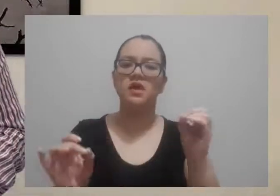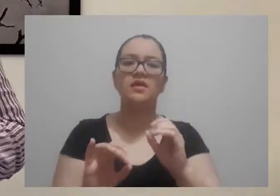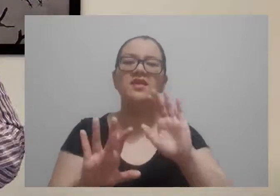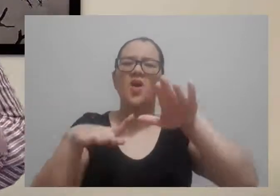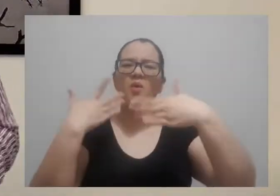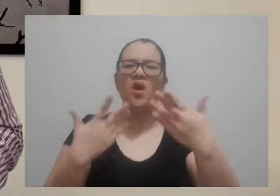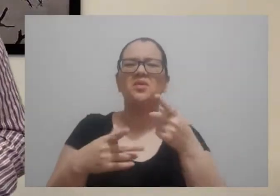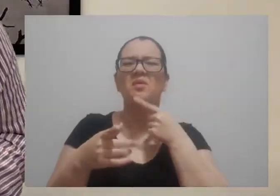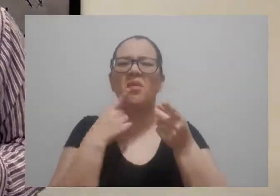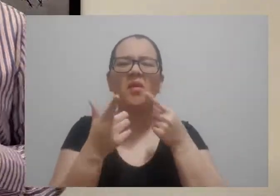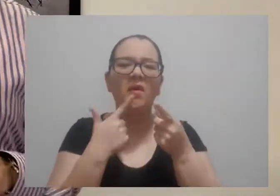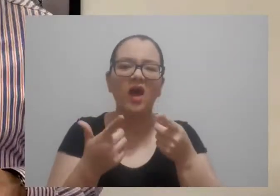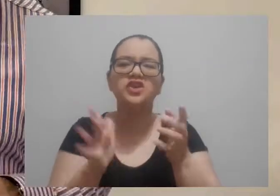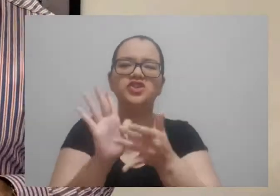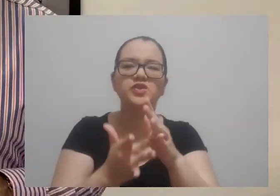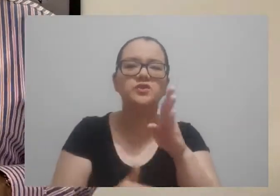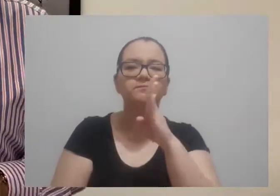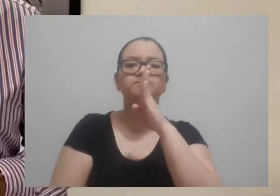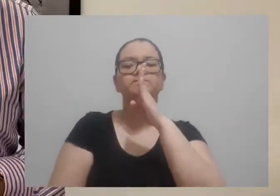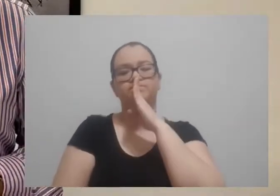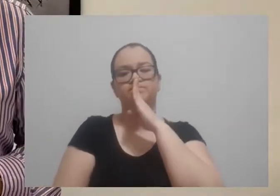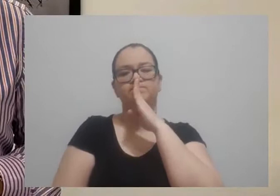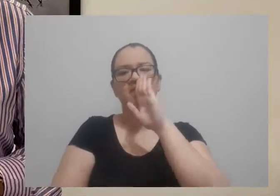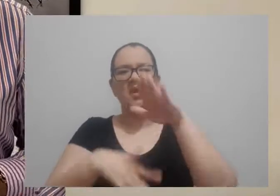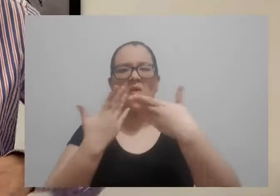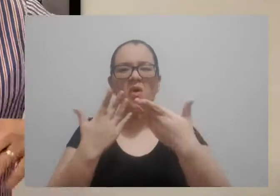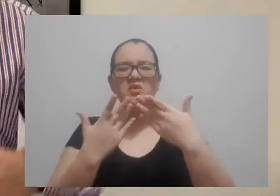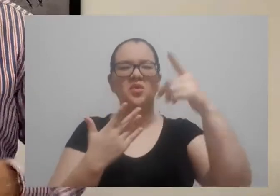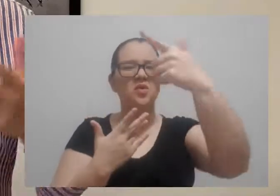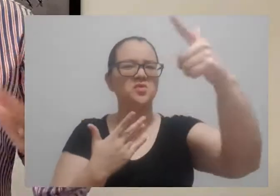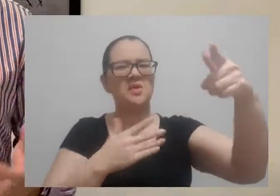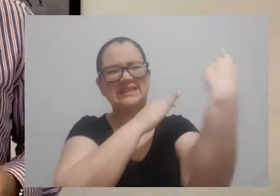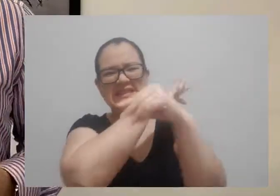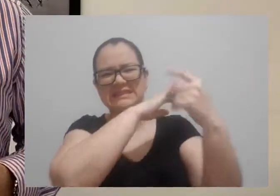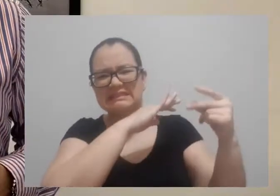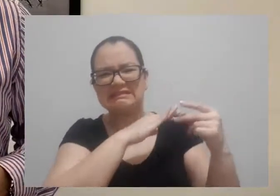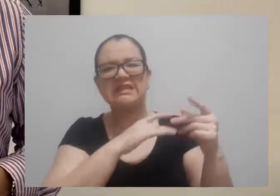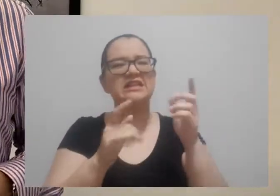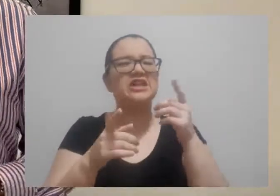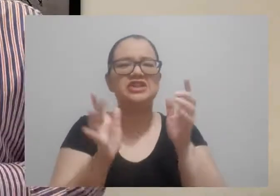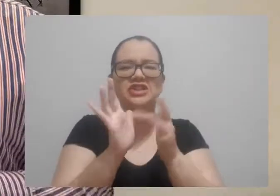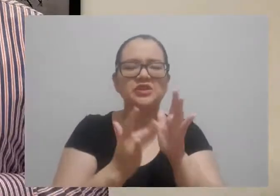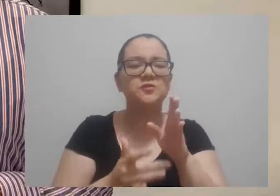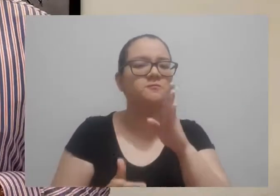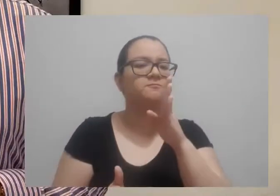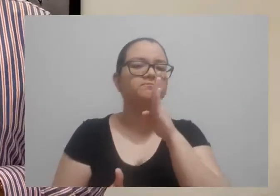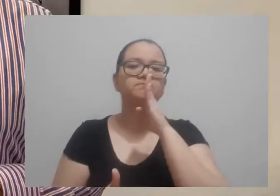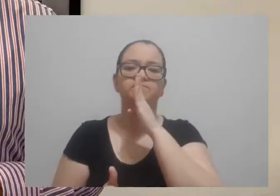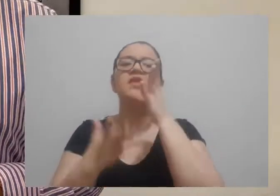revidava com o traje, quando maltratado, não fazia ameaças, mas entregava-se àquele que julga